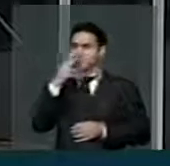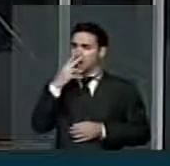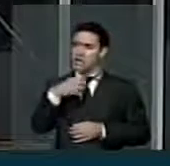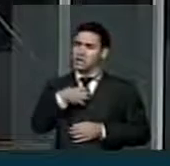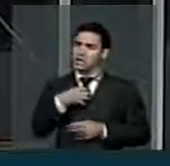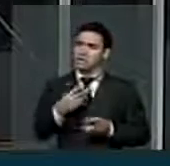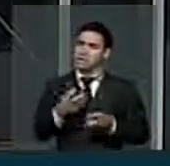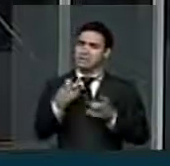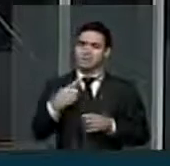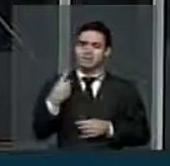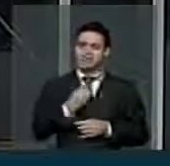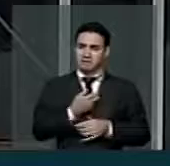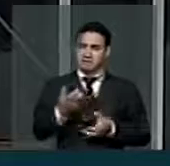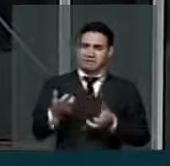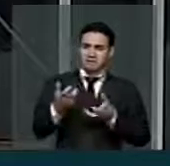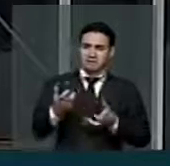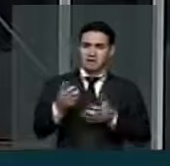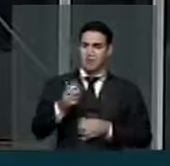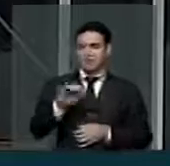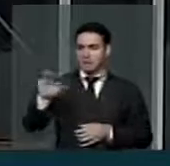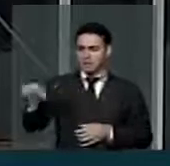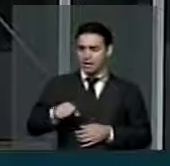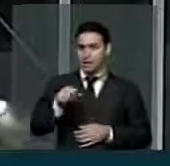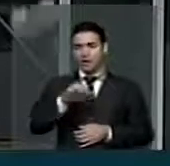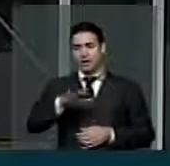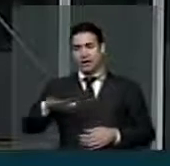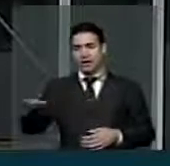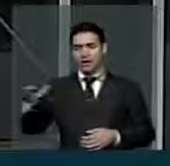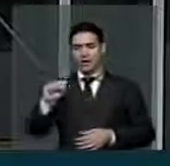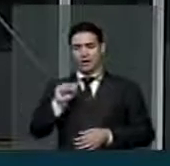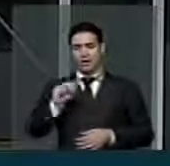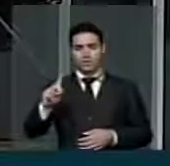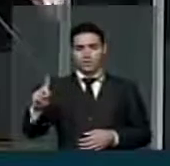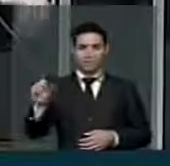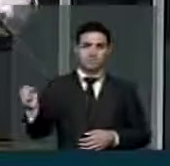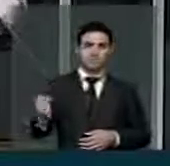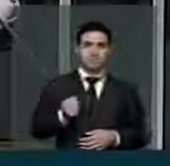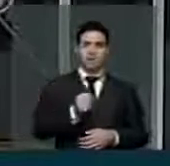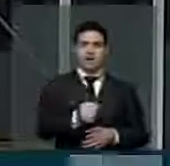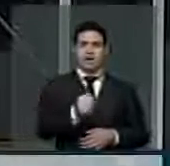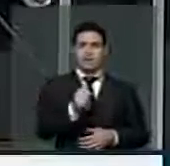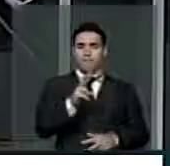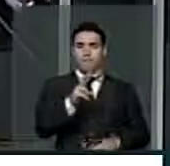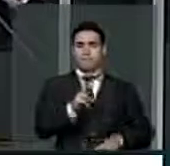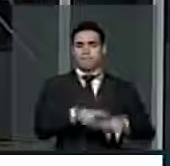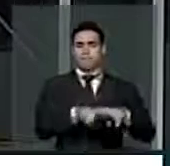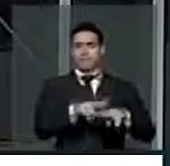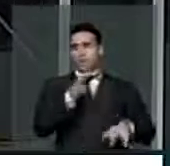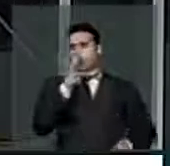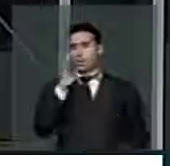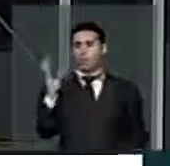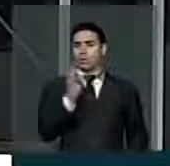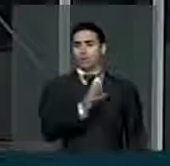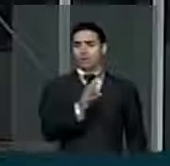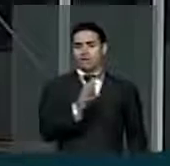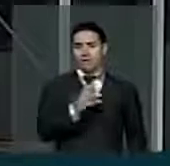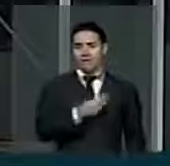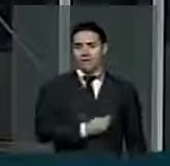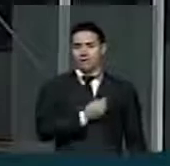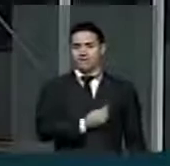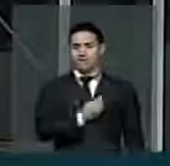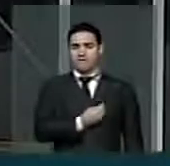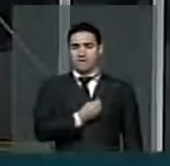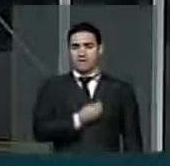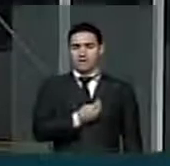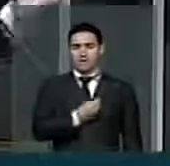nós queremos pegar a criança, o adolescente, trancá-lo no presídio e condená-lo a